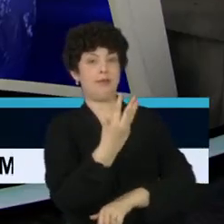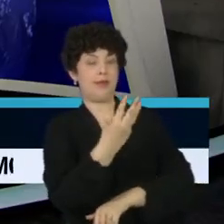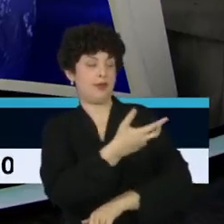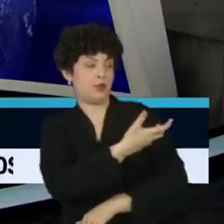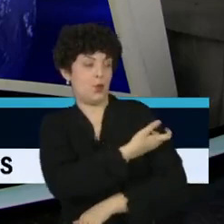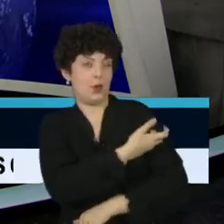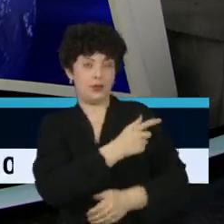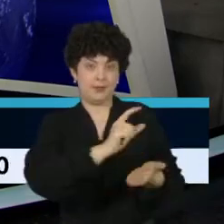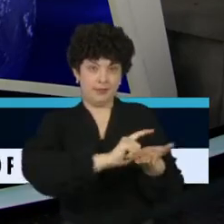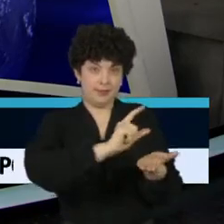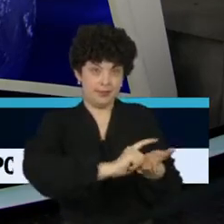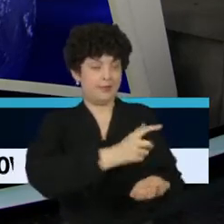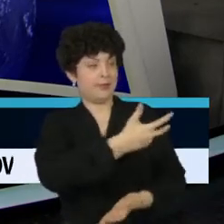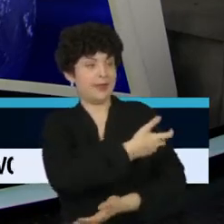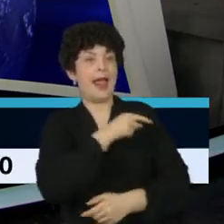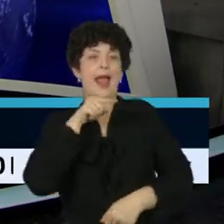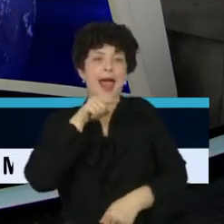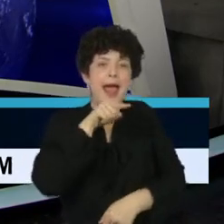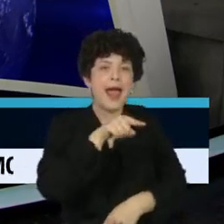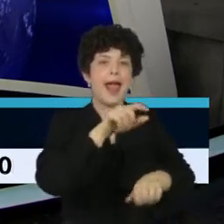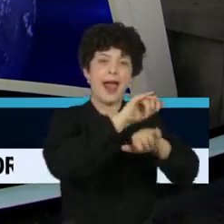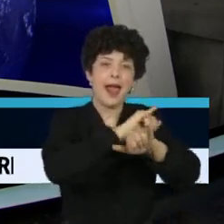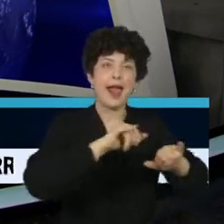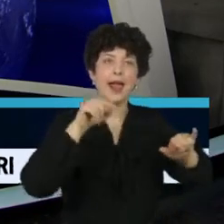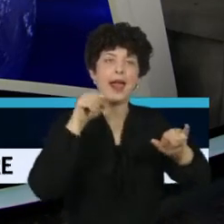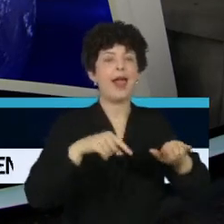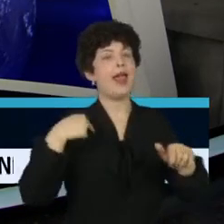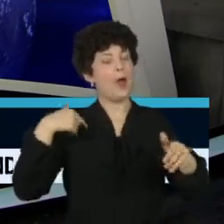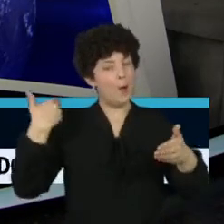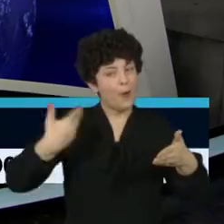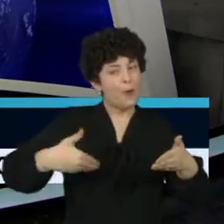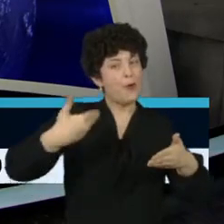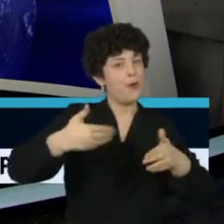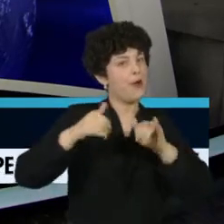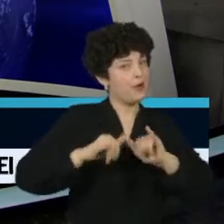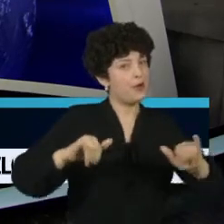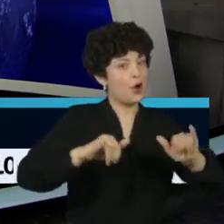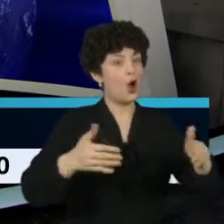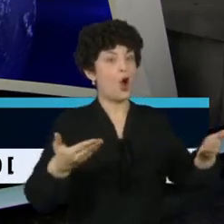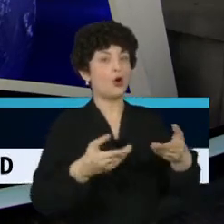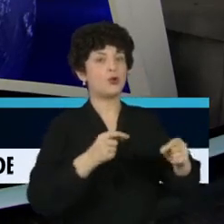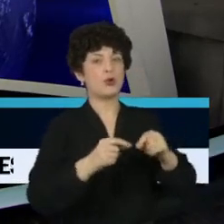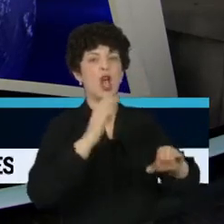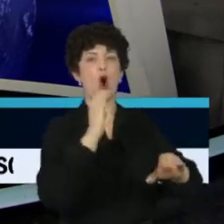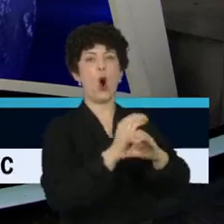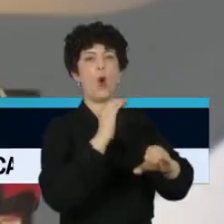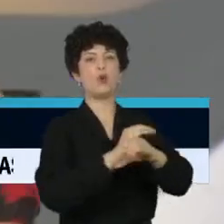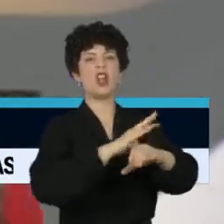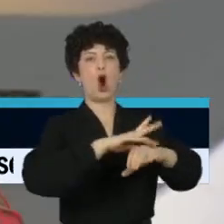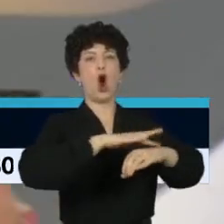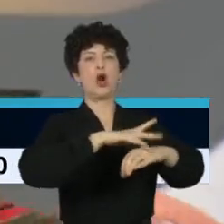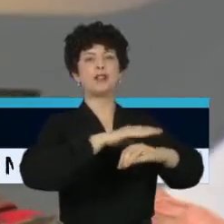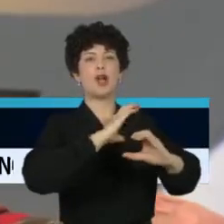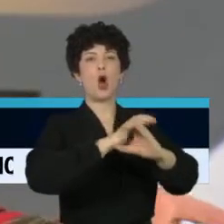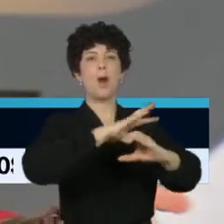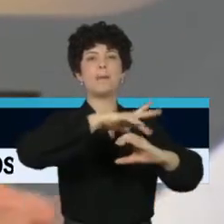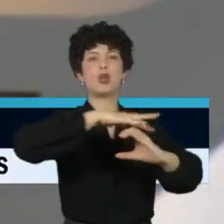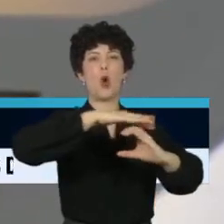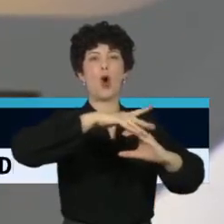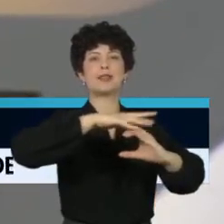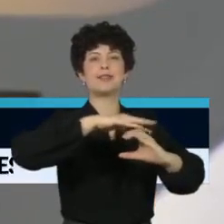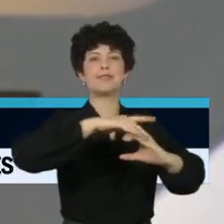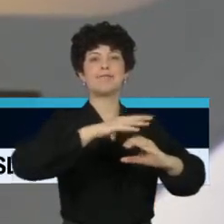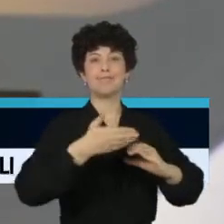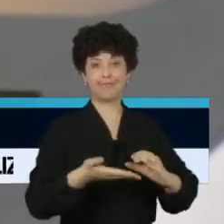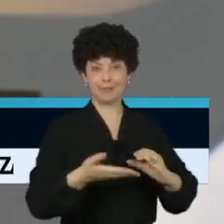sim, é ali que tem que ir. Eu tenho falado muito, a maior doença hoje é a comunicose, é a doença da comunicação.